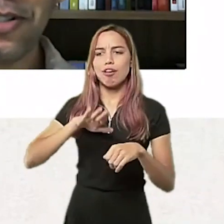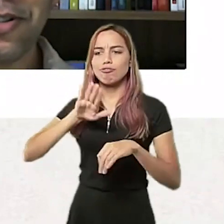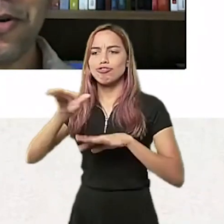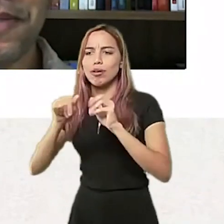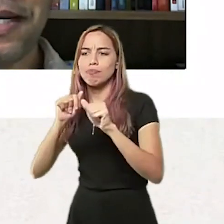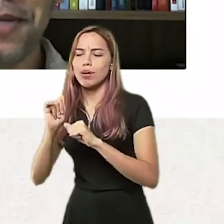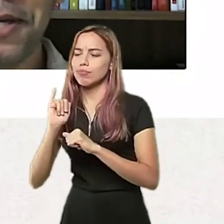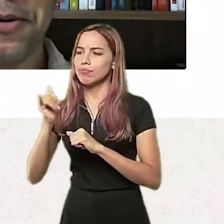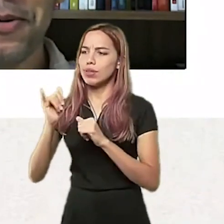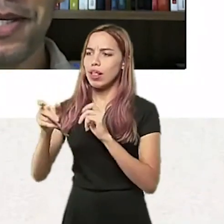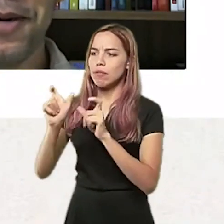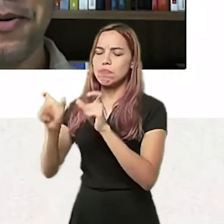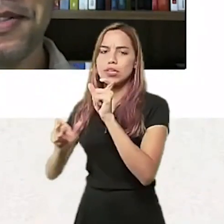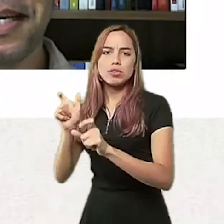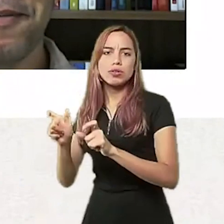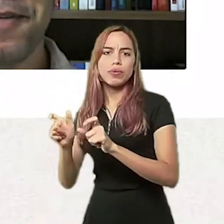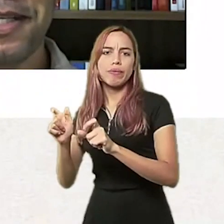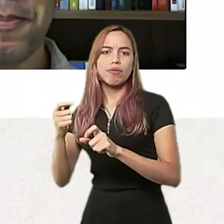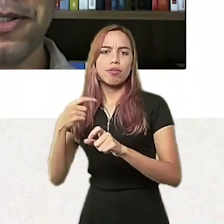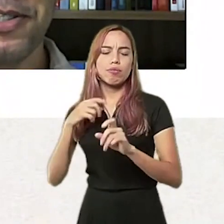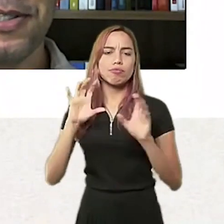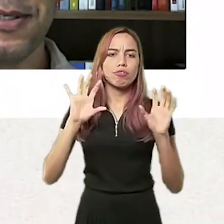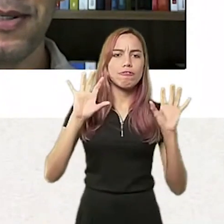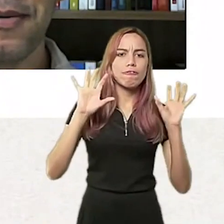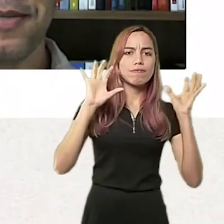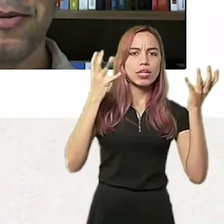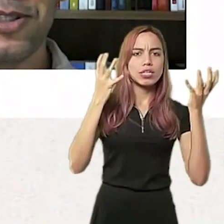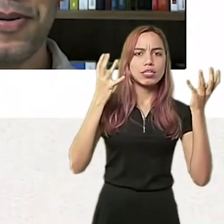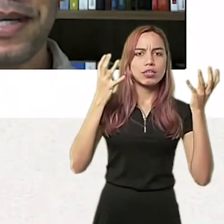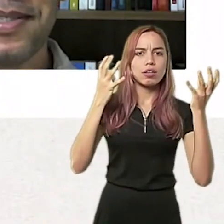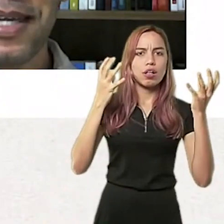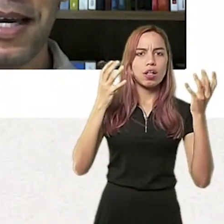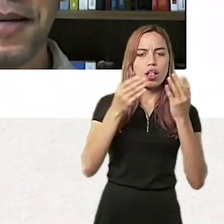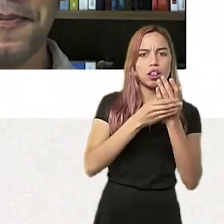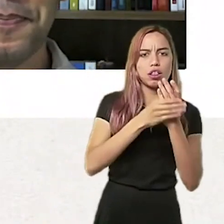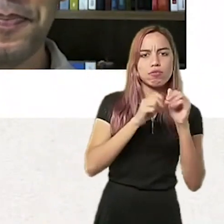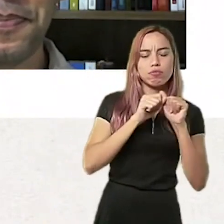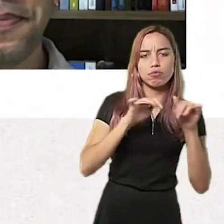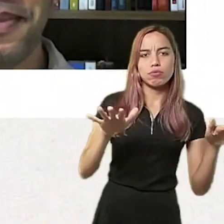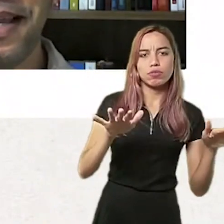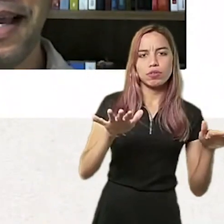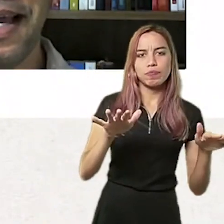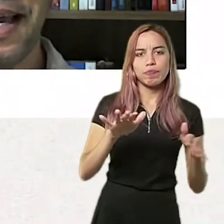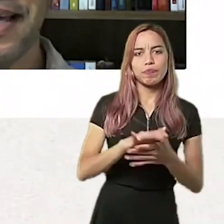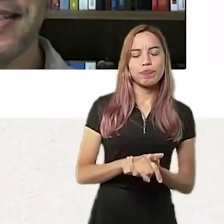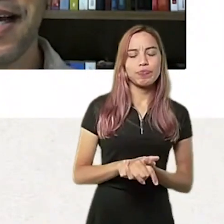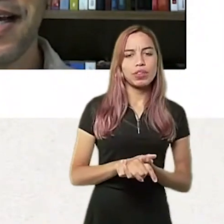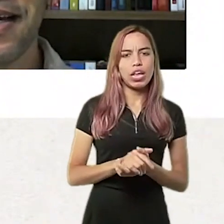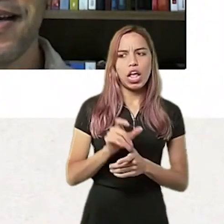as pessoas só descobriram que eu escrevia depois disso. Não tinham